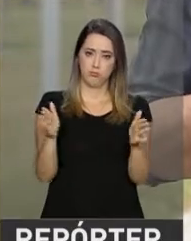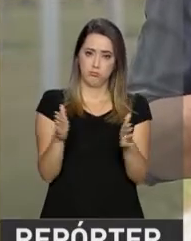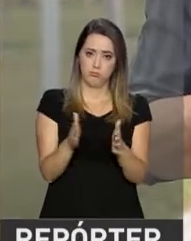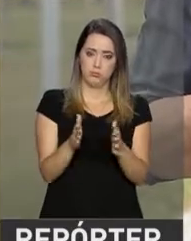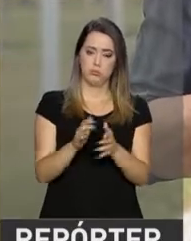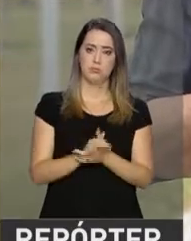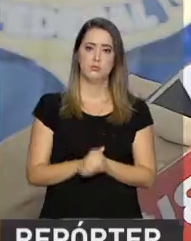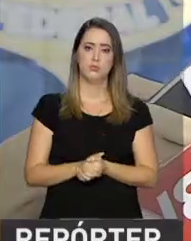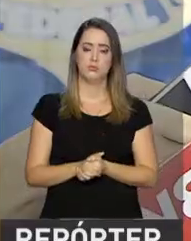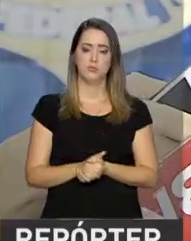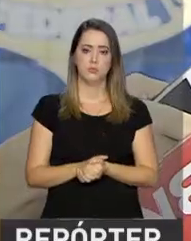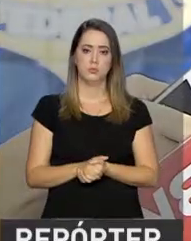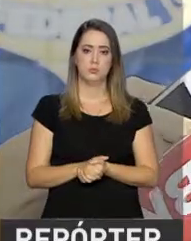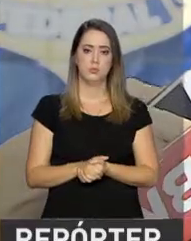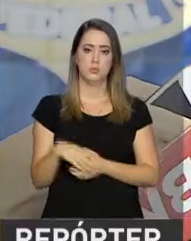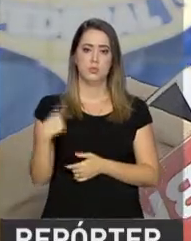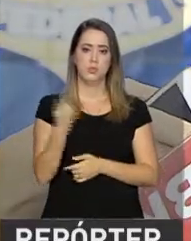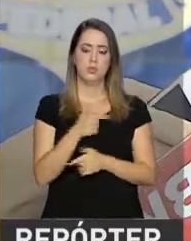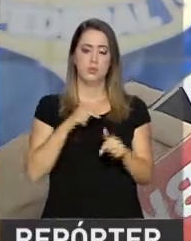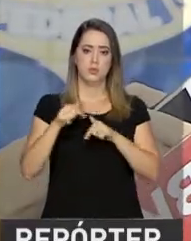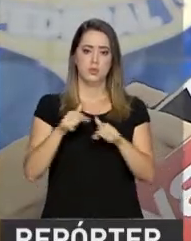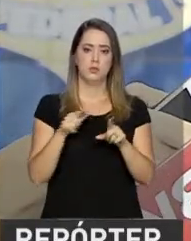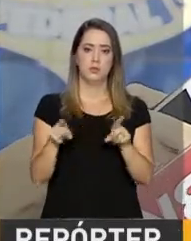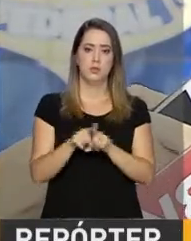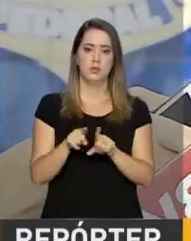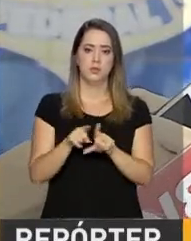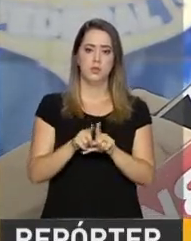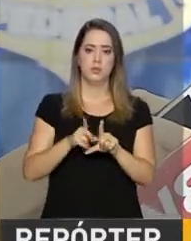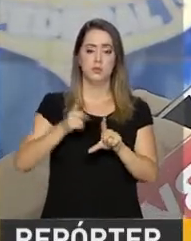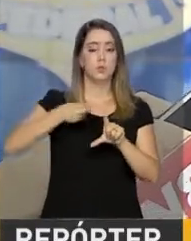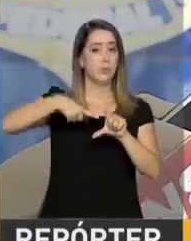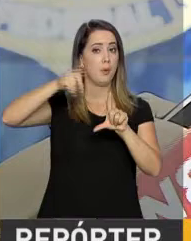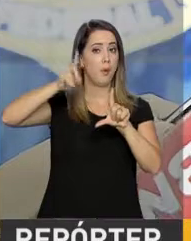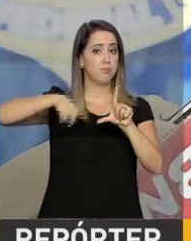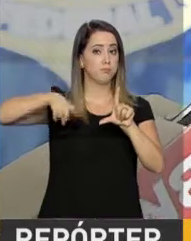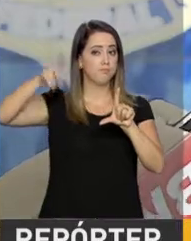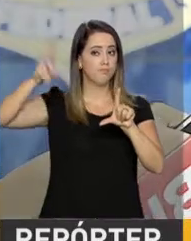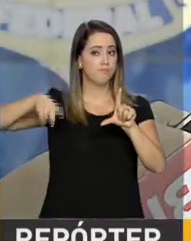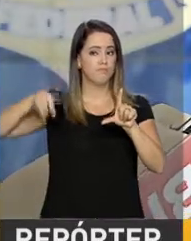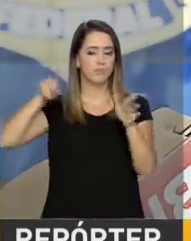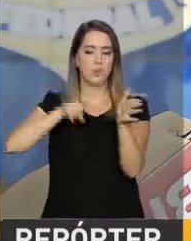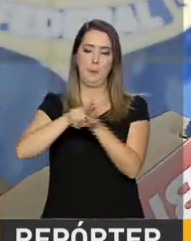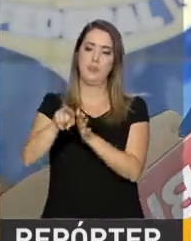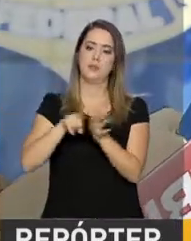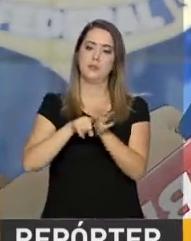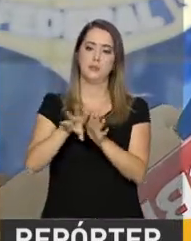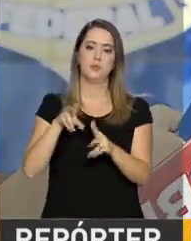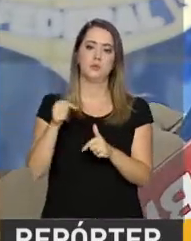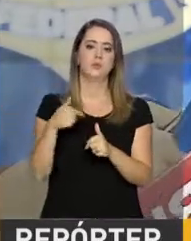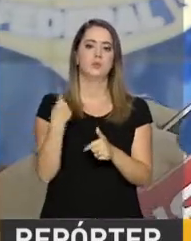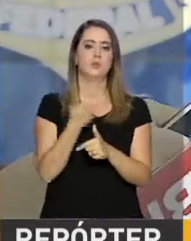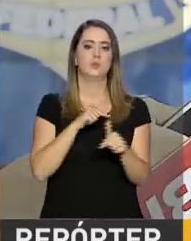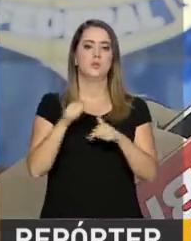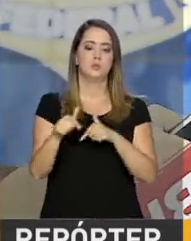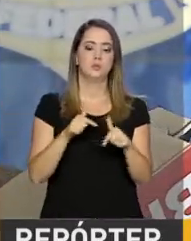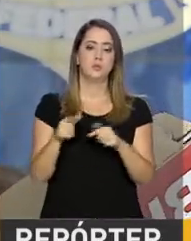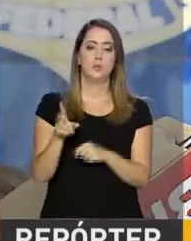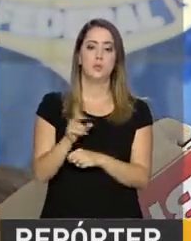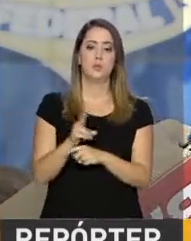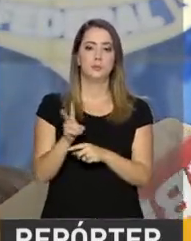veículos leves nós trabalhamos também com estatísticas e pesquisas então todo o nosso trabalho e é isso é